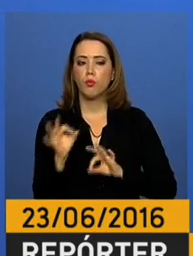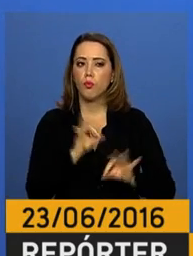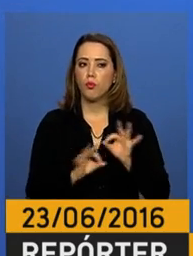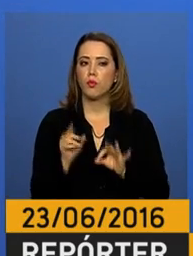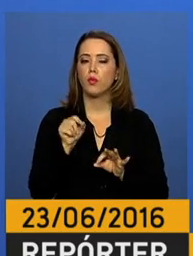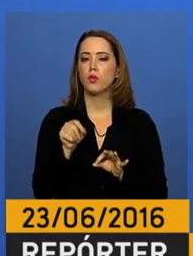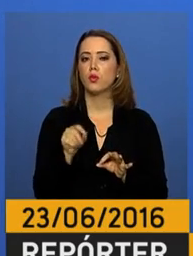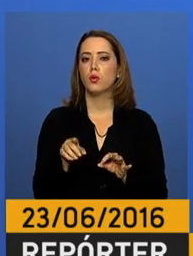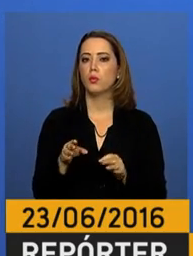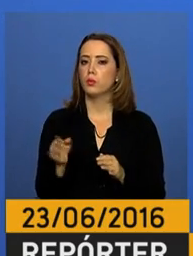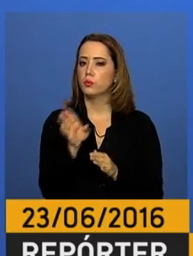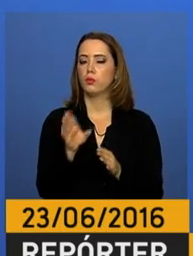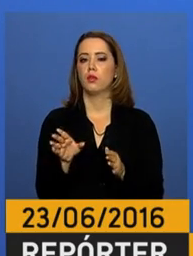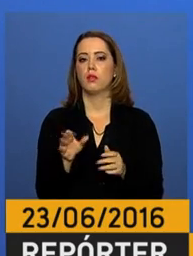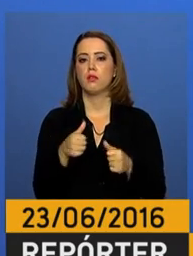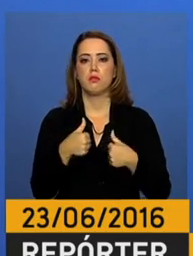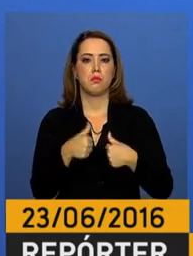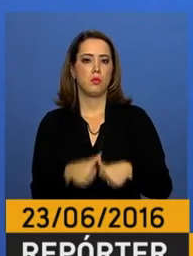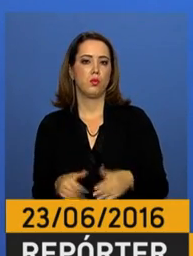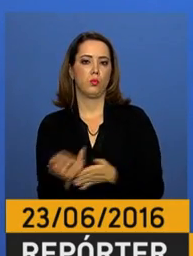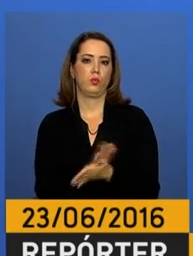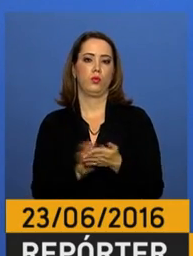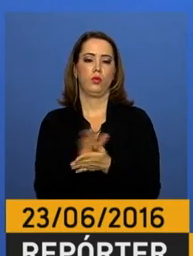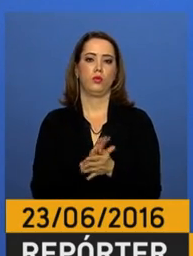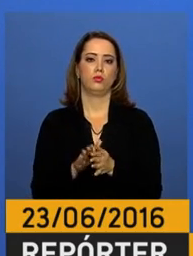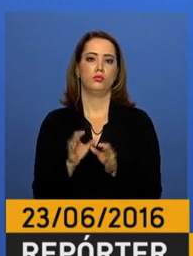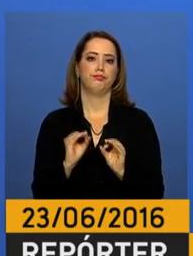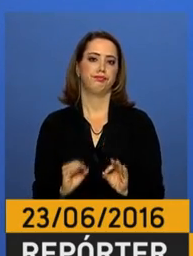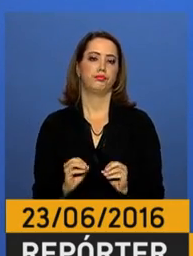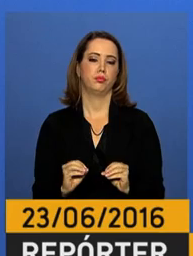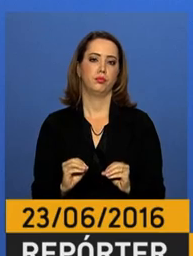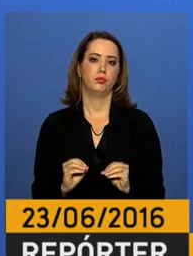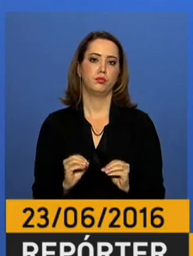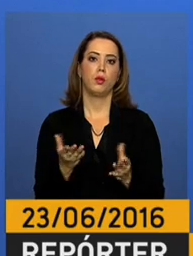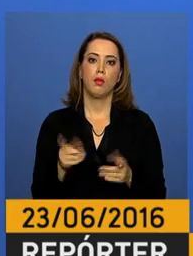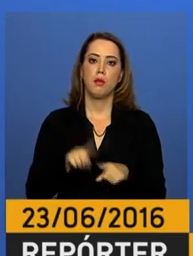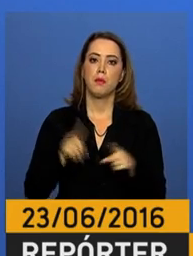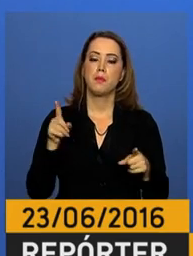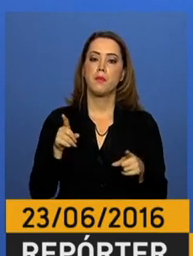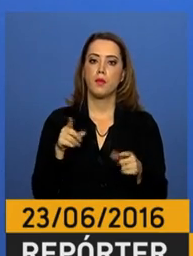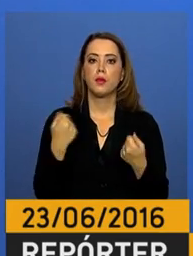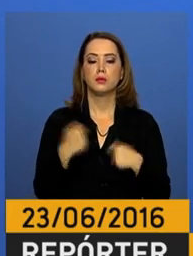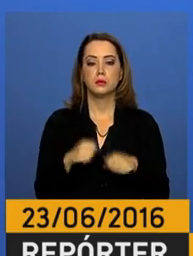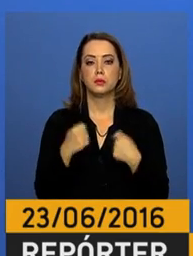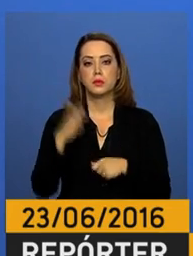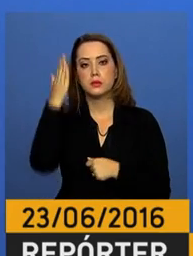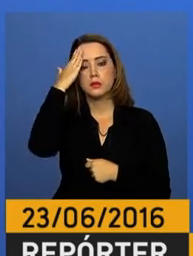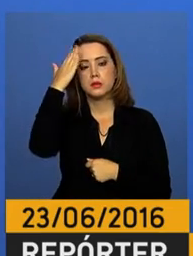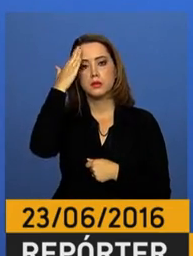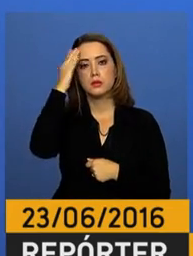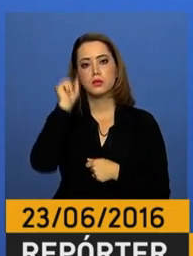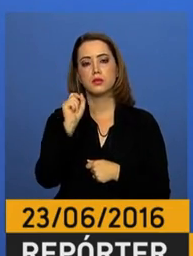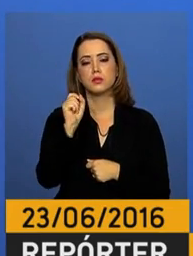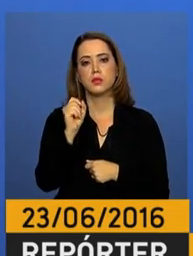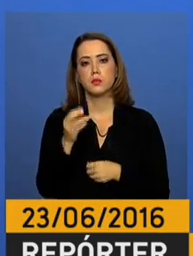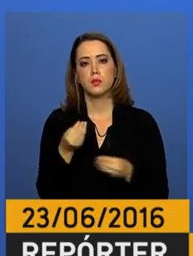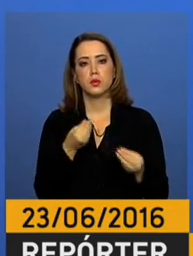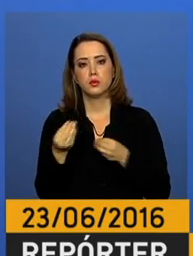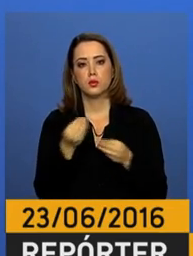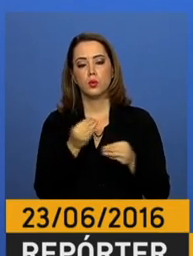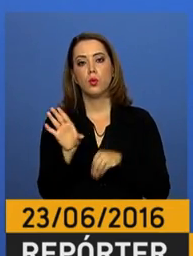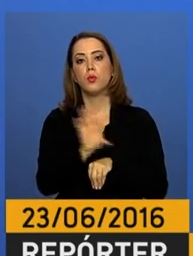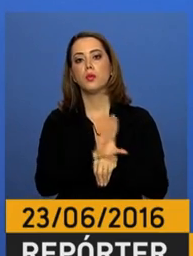apenas a ação Legislativa que poderia ser inconstitucional mas de igual maneira a frontosa